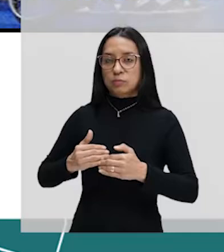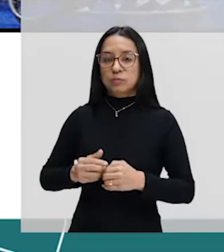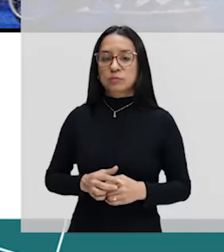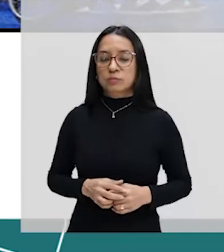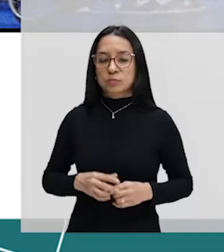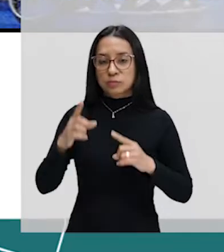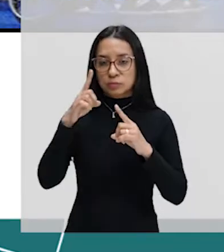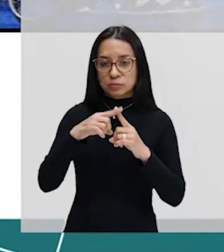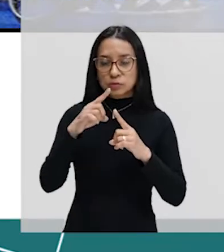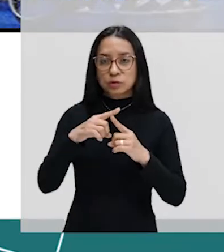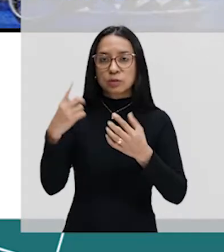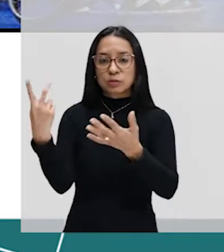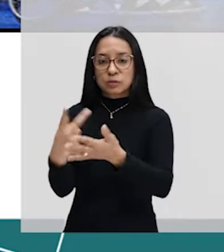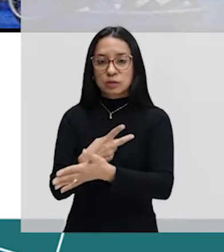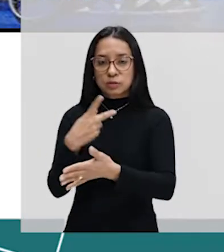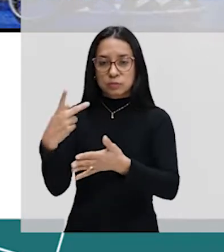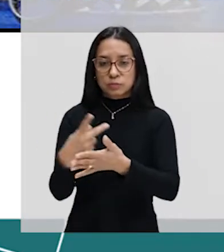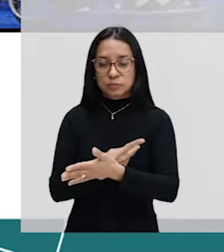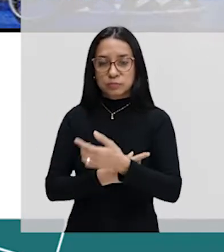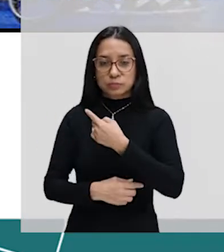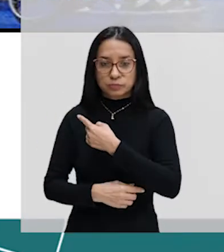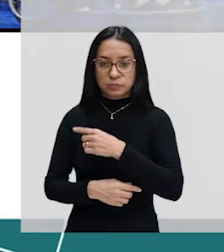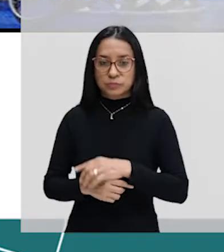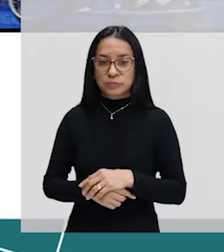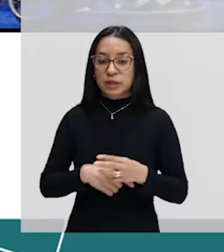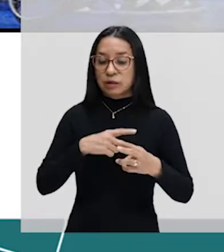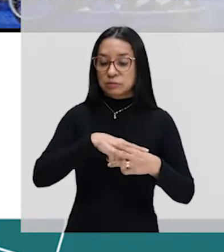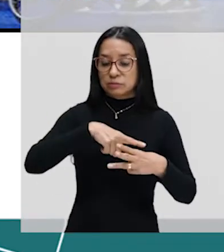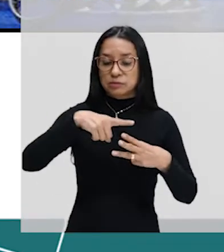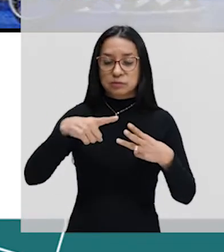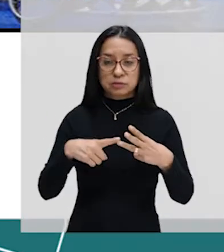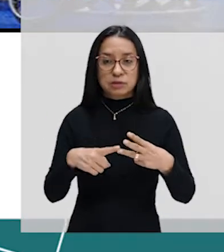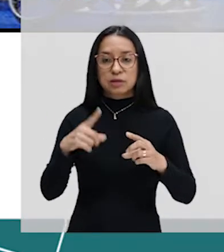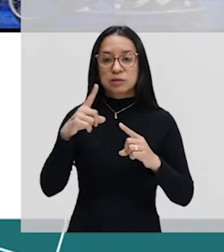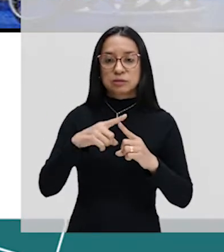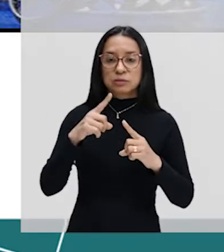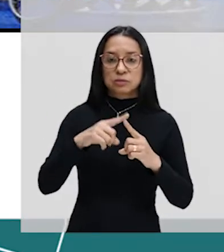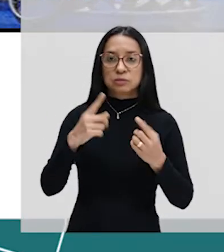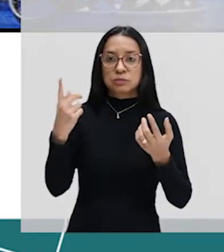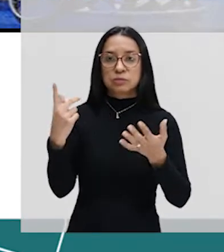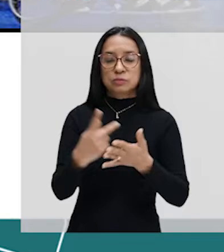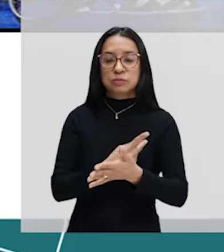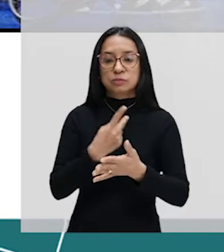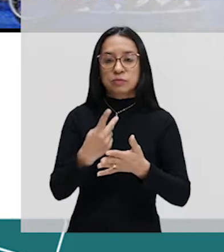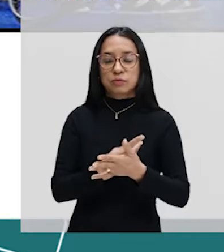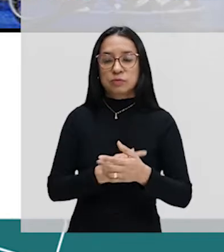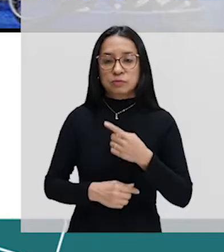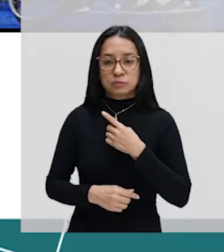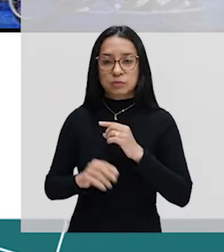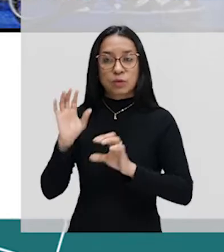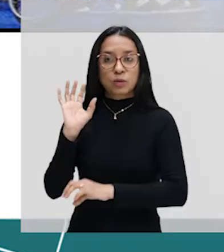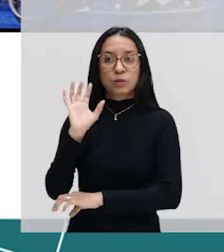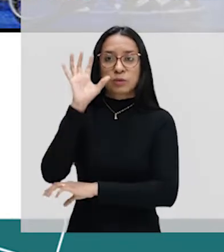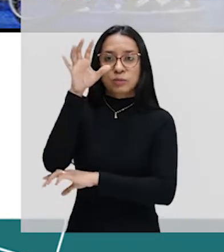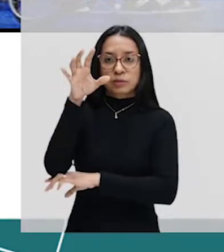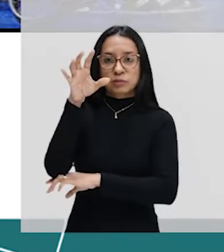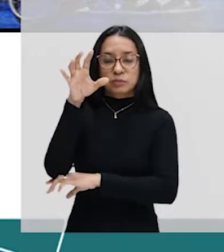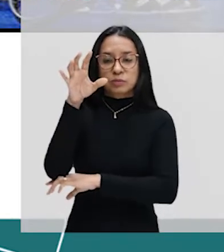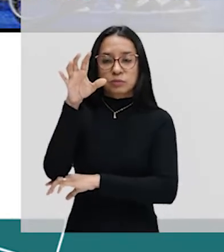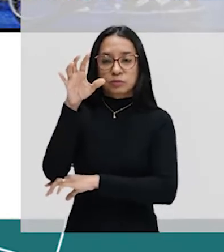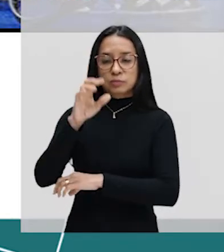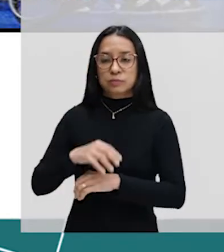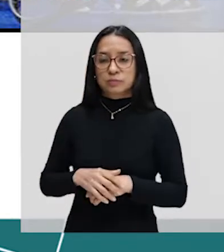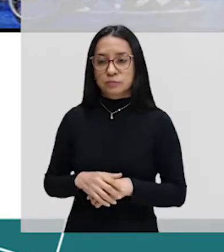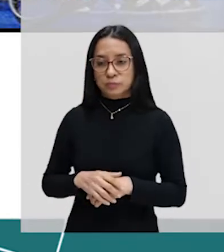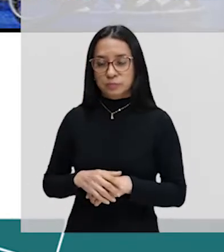Tipos de falta. Aí existem 3 tipos de faltas no basquetebol. No basquetebol convencional, que